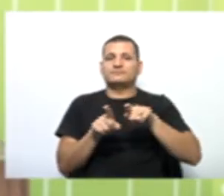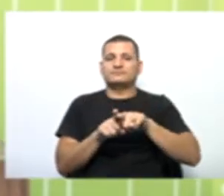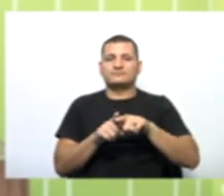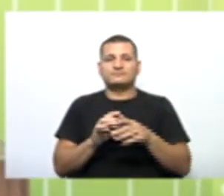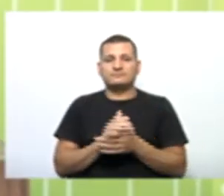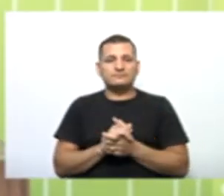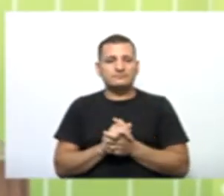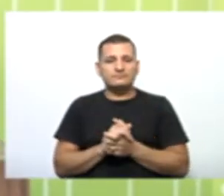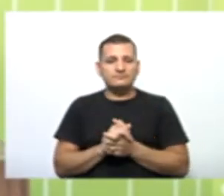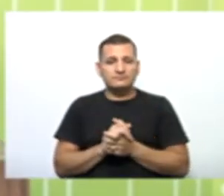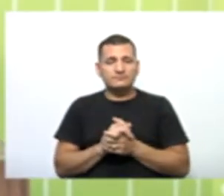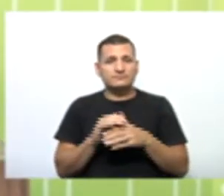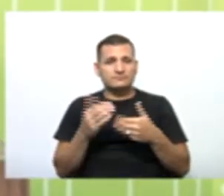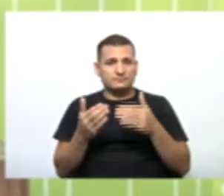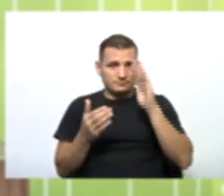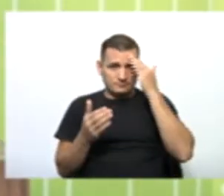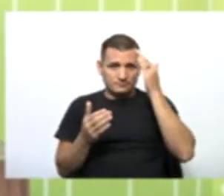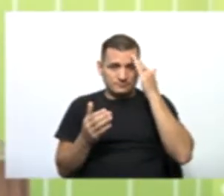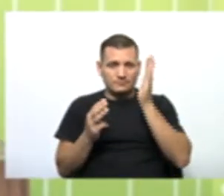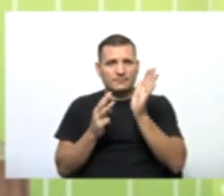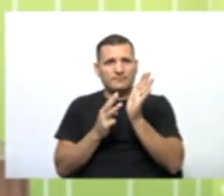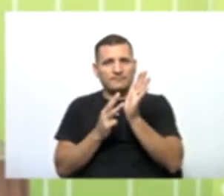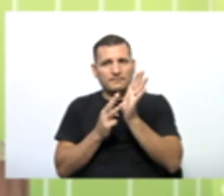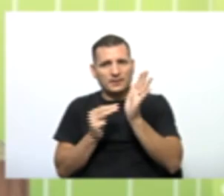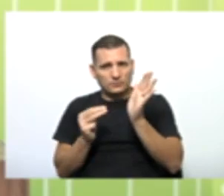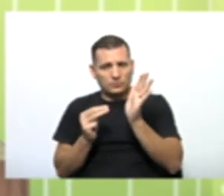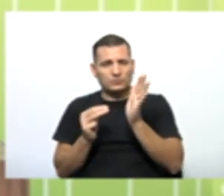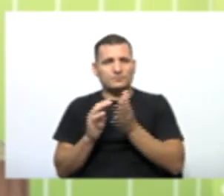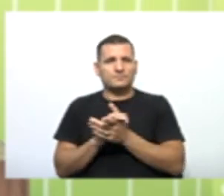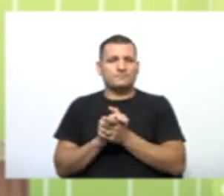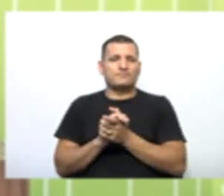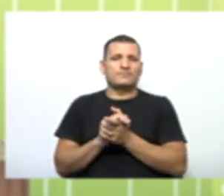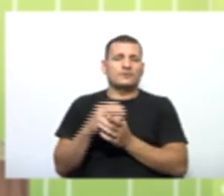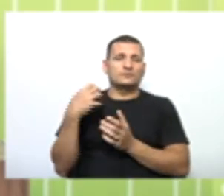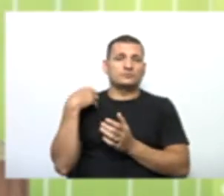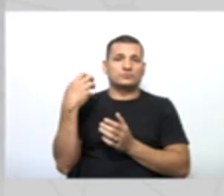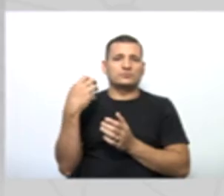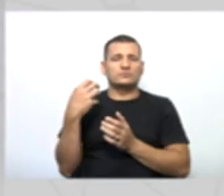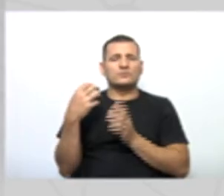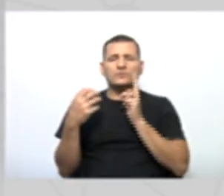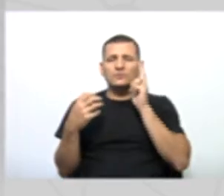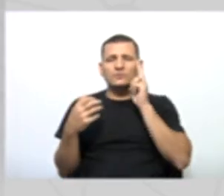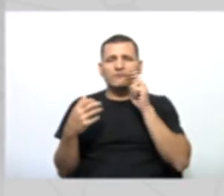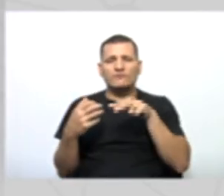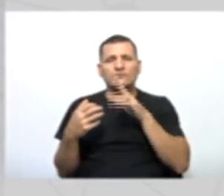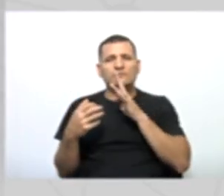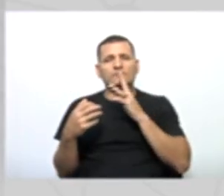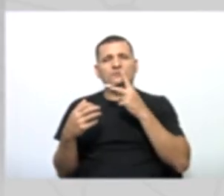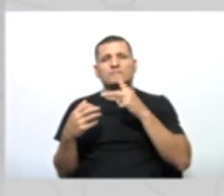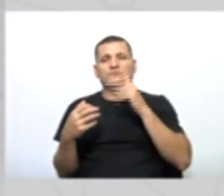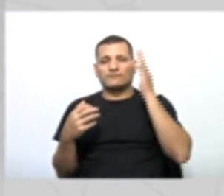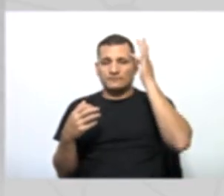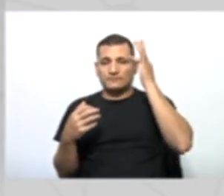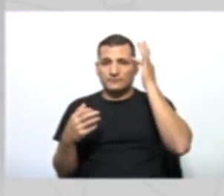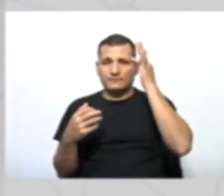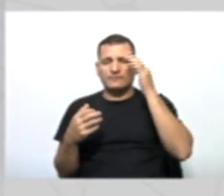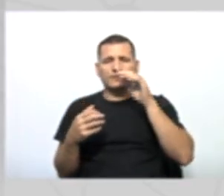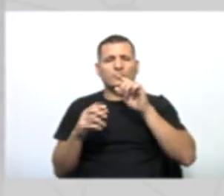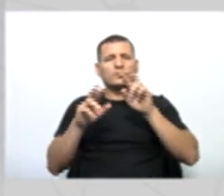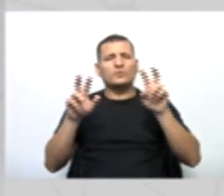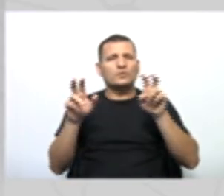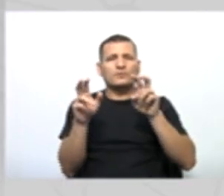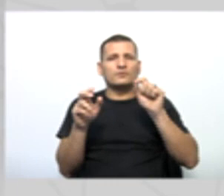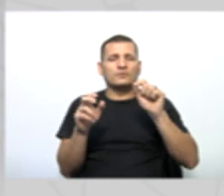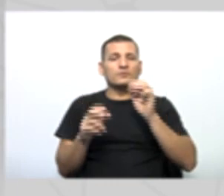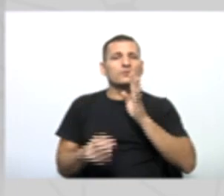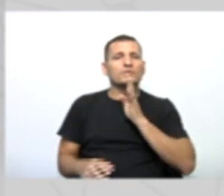método de Sócrates, vamos conhecer um pouco da base da sua filosofia. Primeiro de tudo, o conhece-te a ti mesmo.